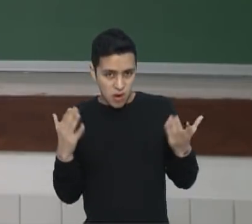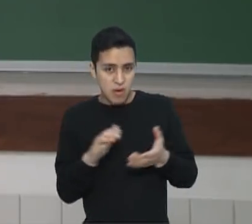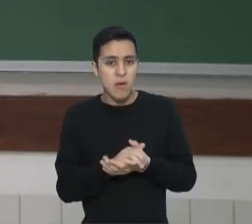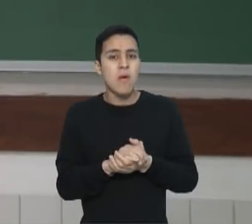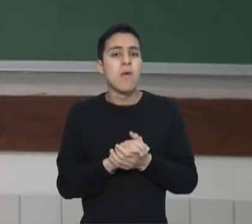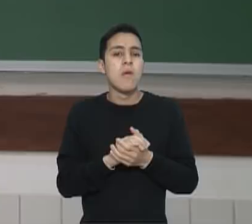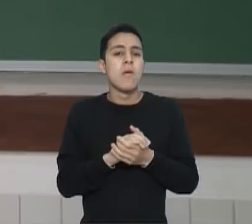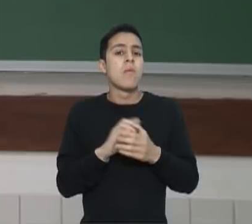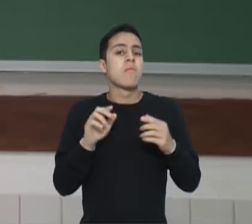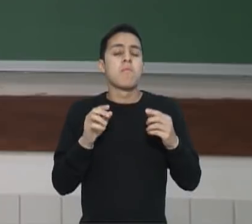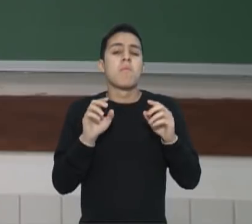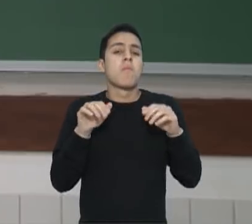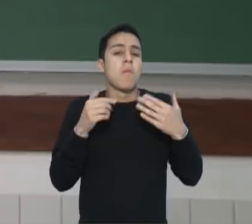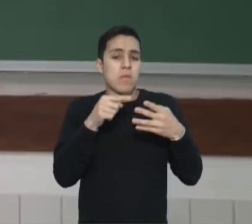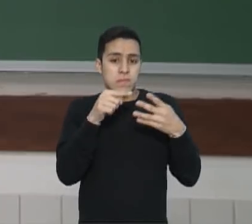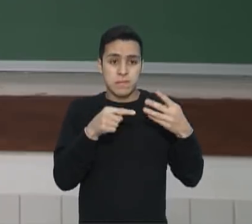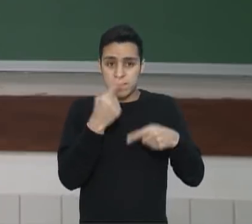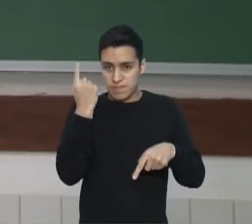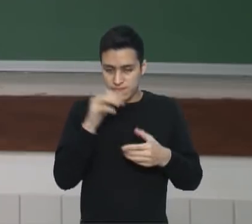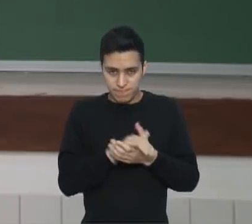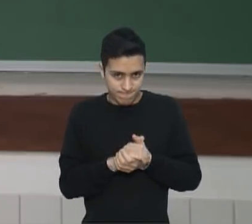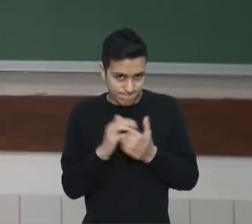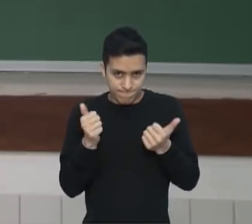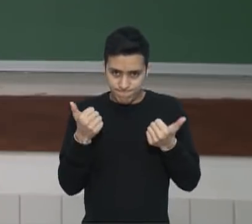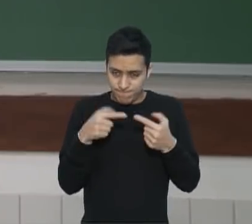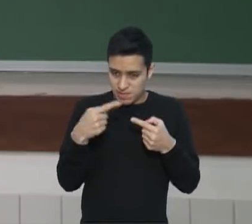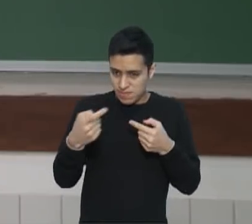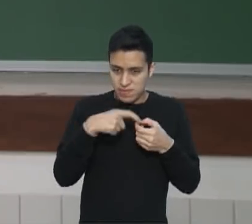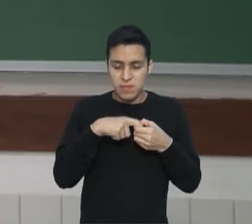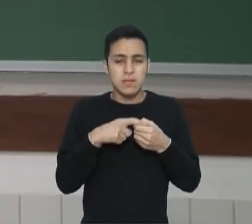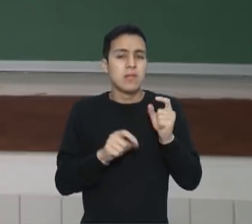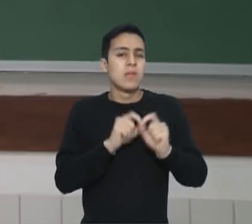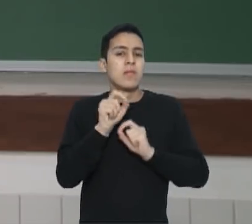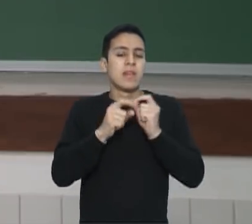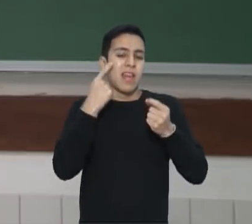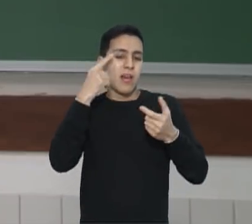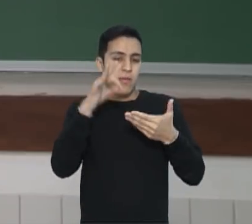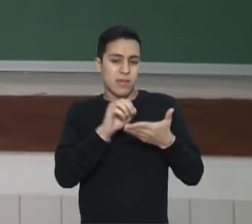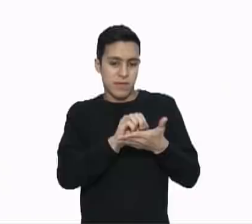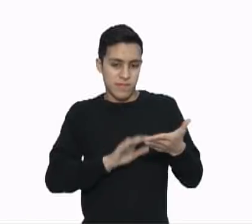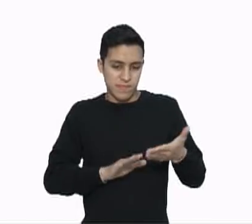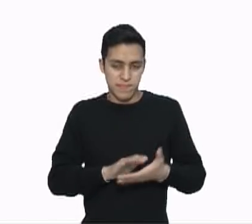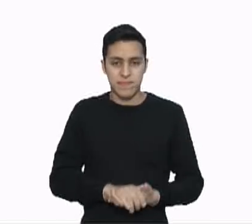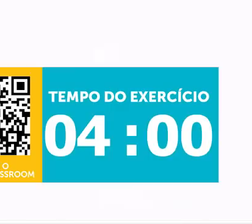anotar a exceção, E daqui a pouco voltamos com a correção da atividade.